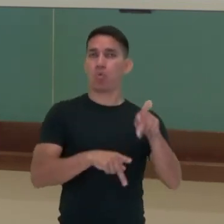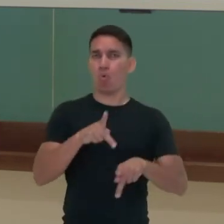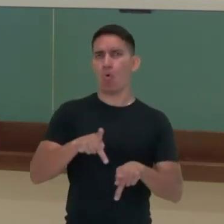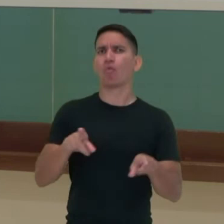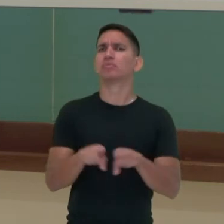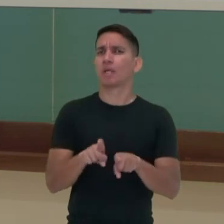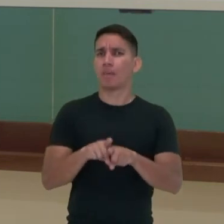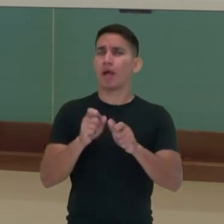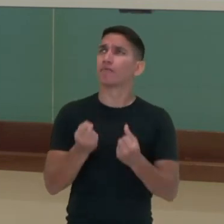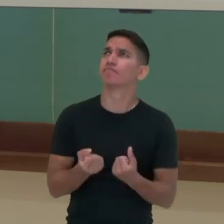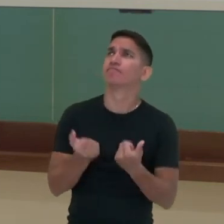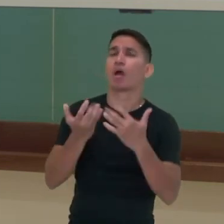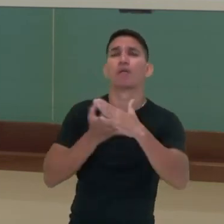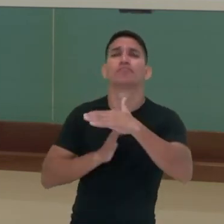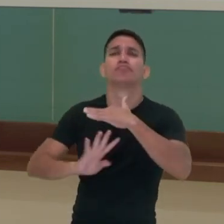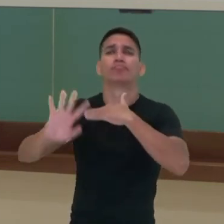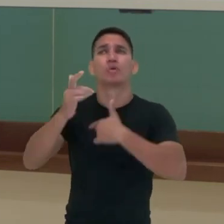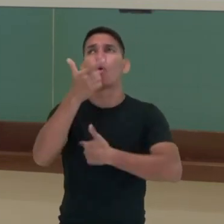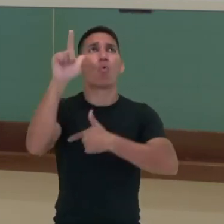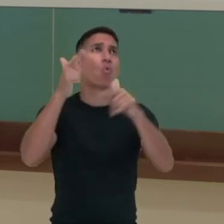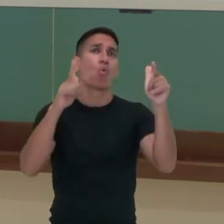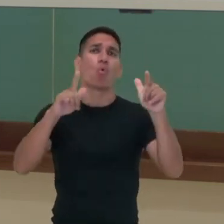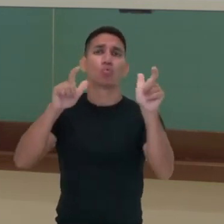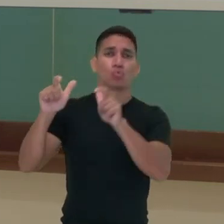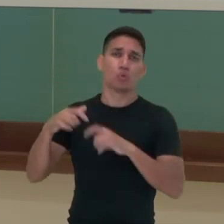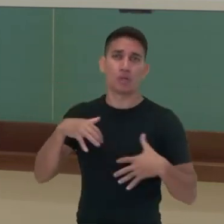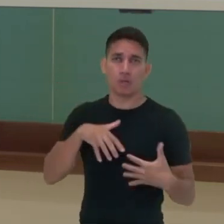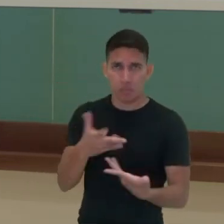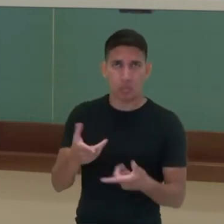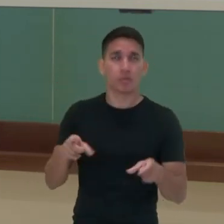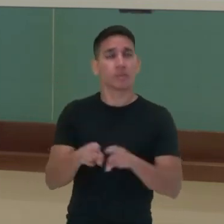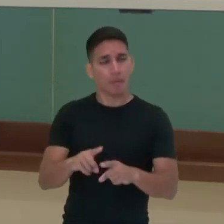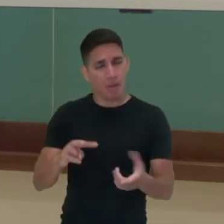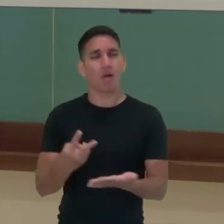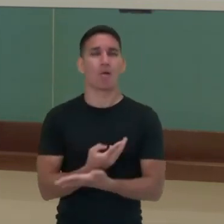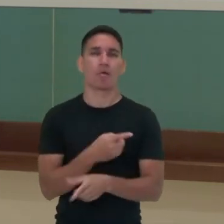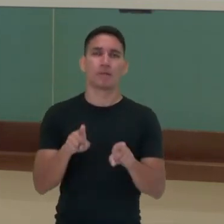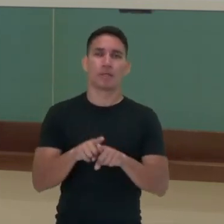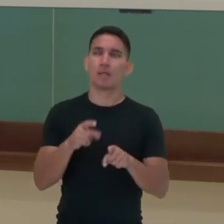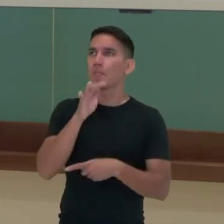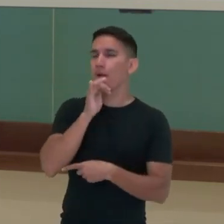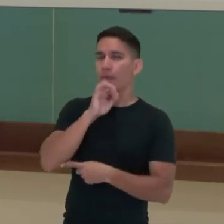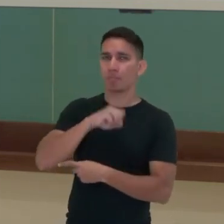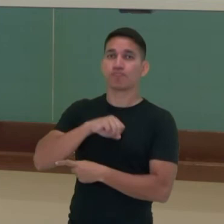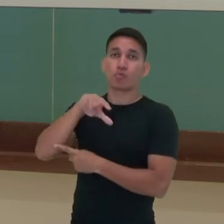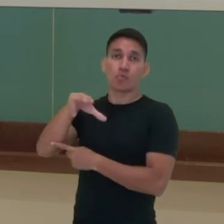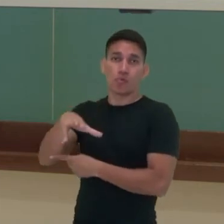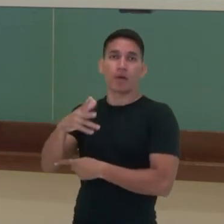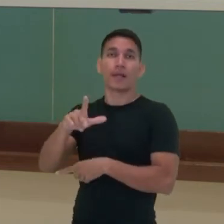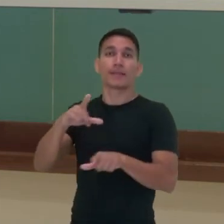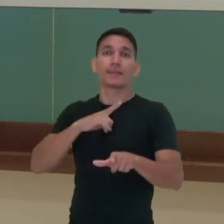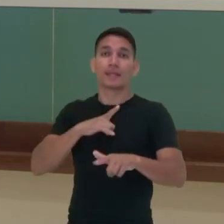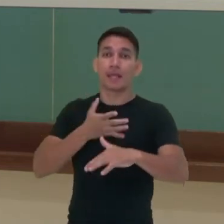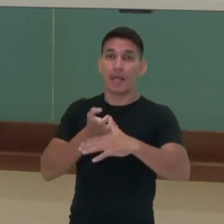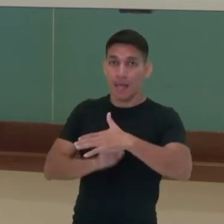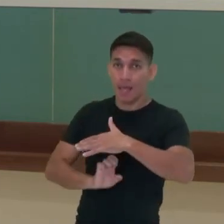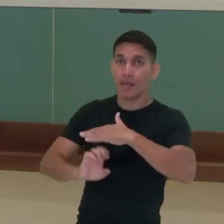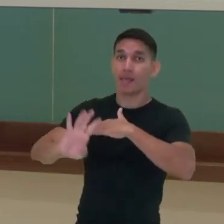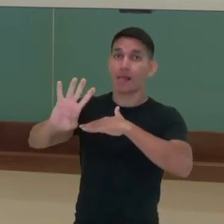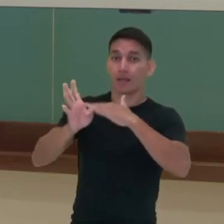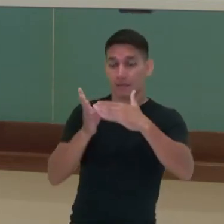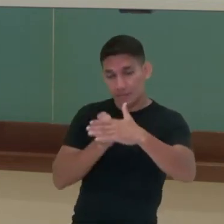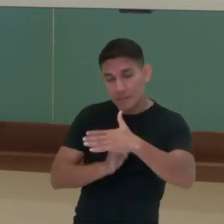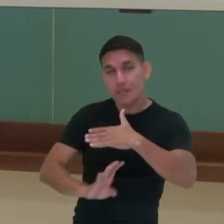lugares do mundo, né? Como Portugal, né? Já há um processo inverso também de, no caso, emigração, saída